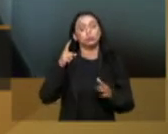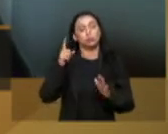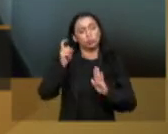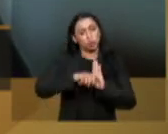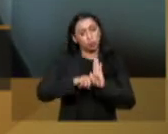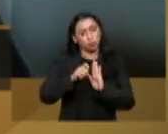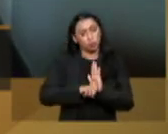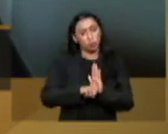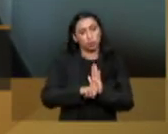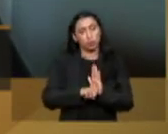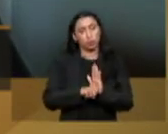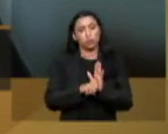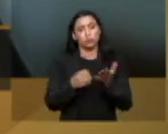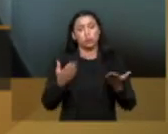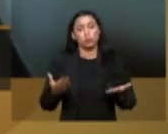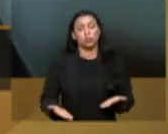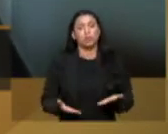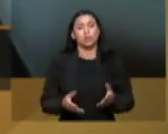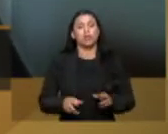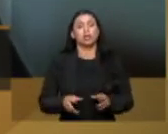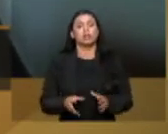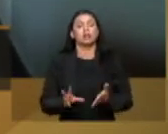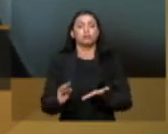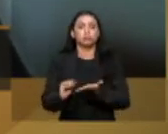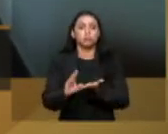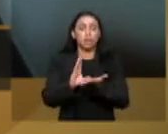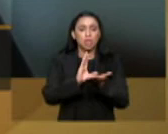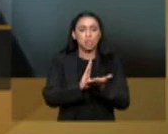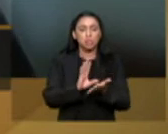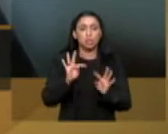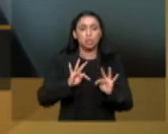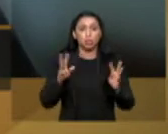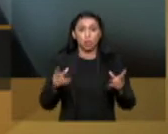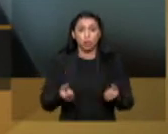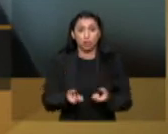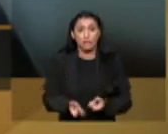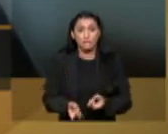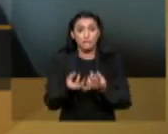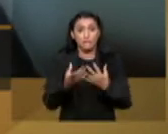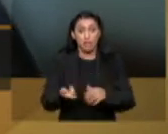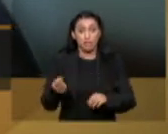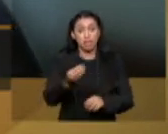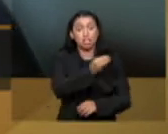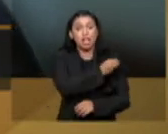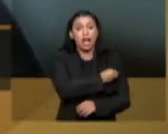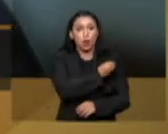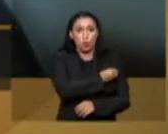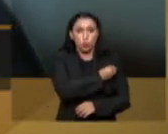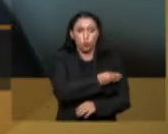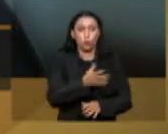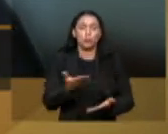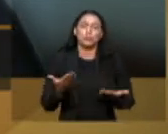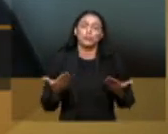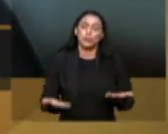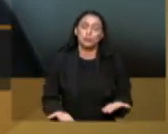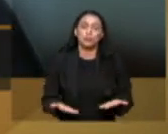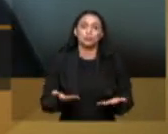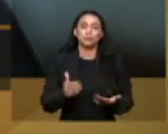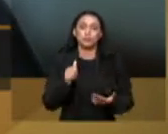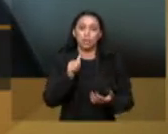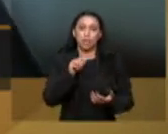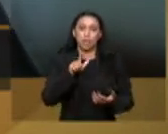incidentes sobre receita bruta oferida na venda de álcool. Embora não haja previsão